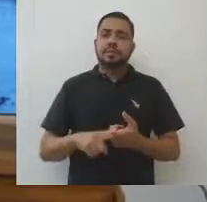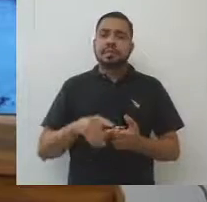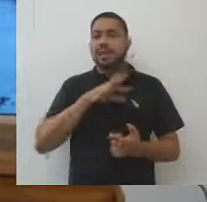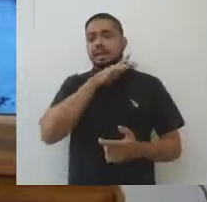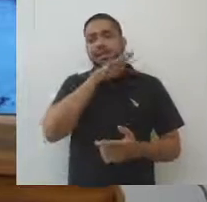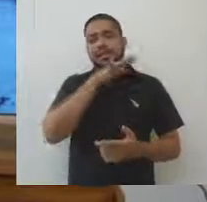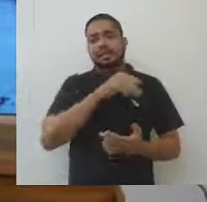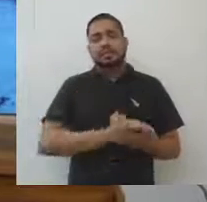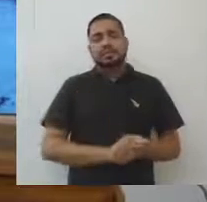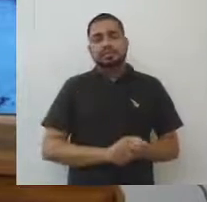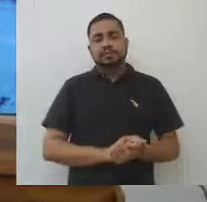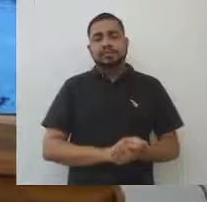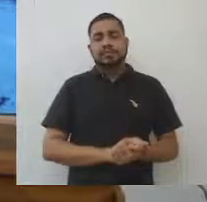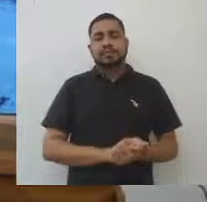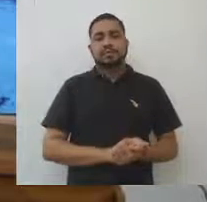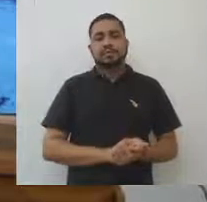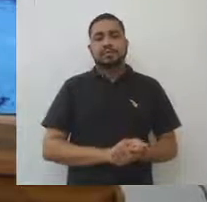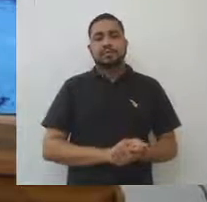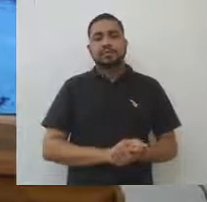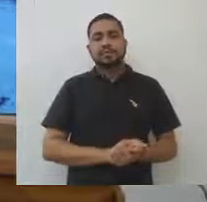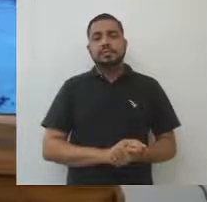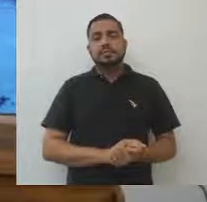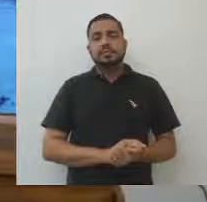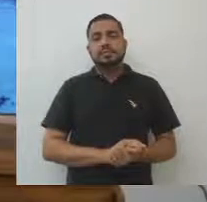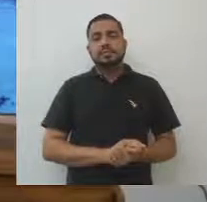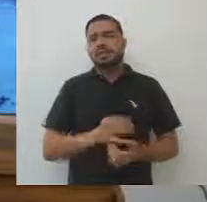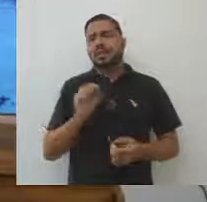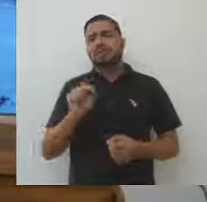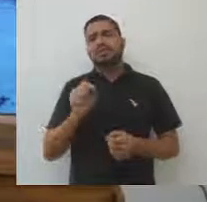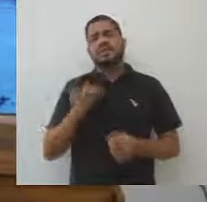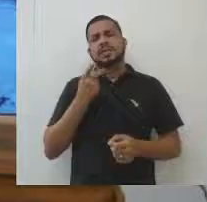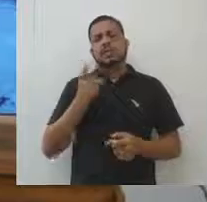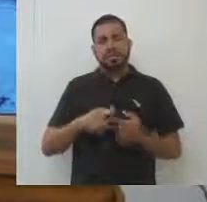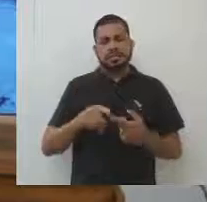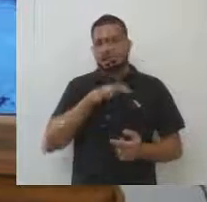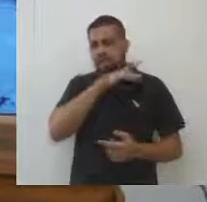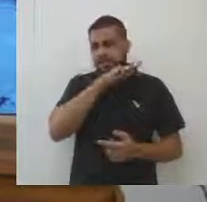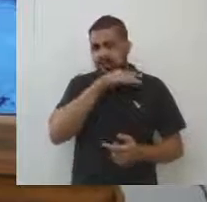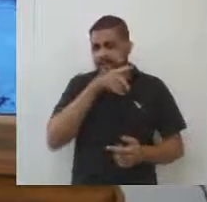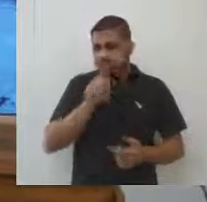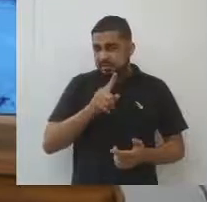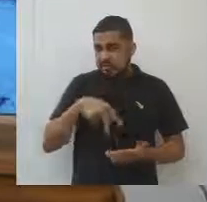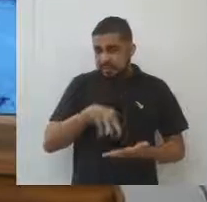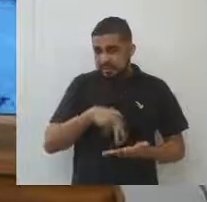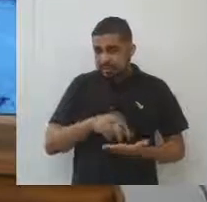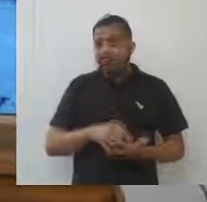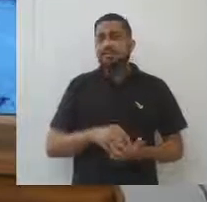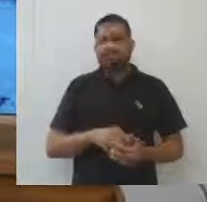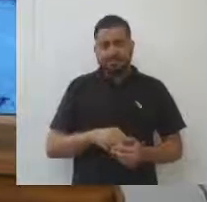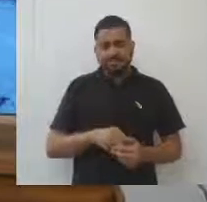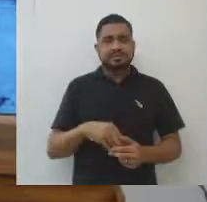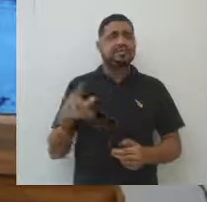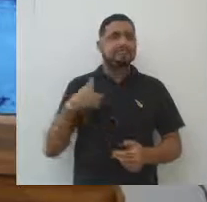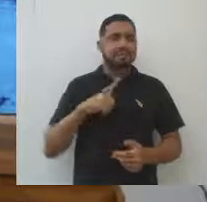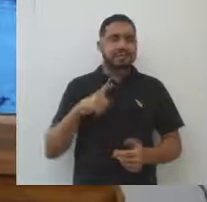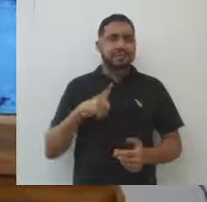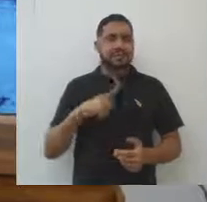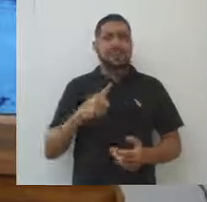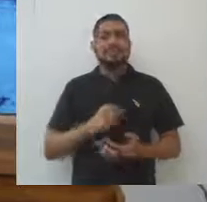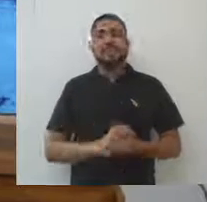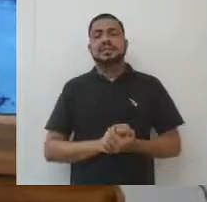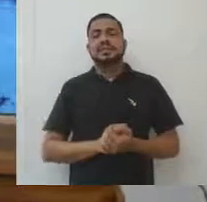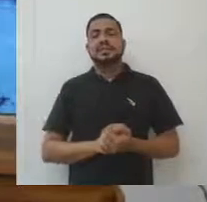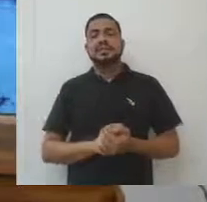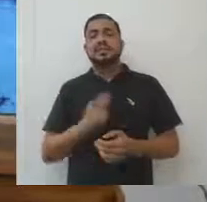animais. Tá certo? Quem disse também que o animal não dança? Existe toda uma dança